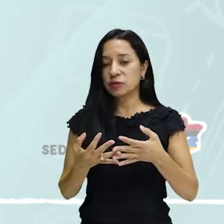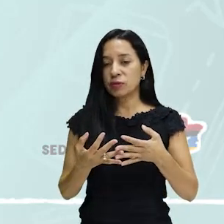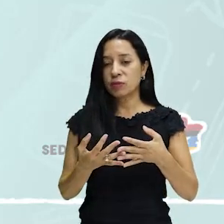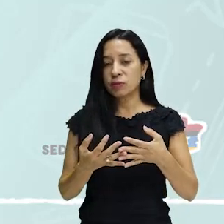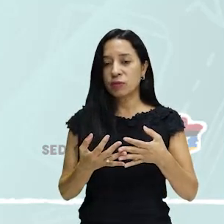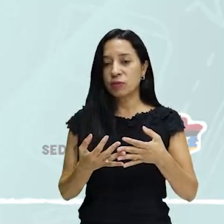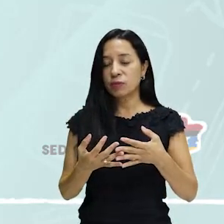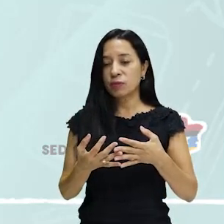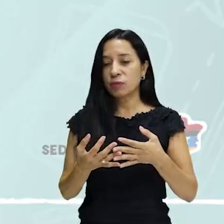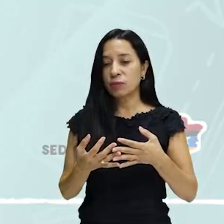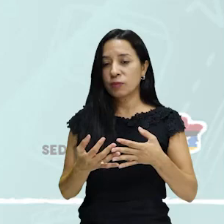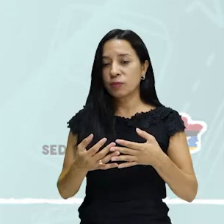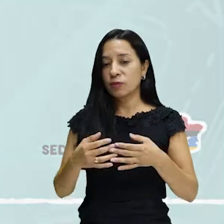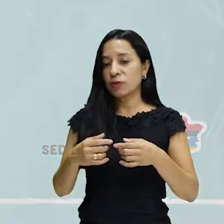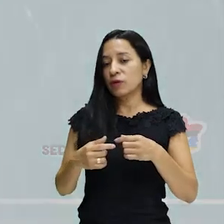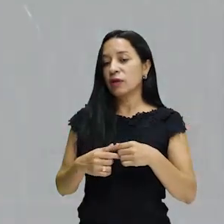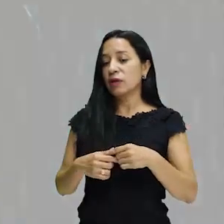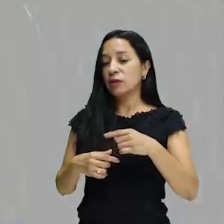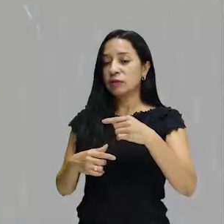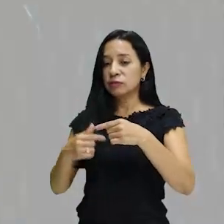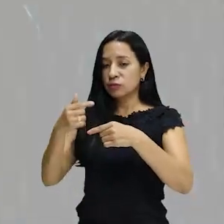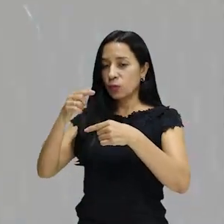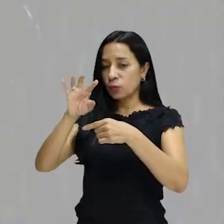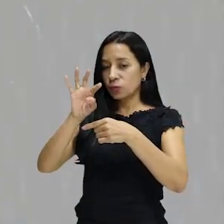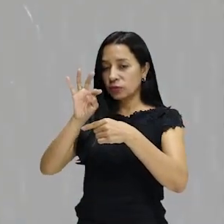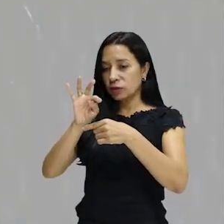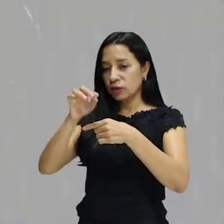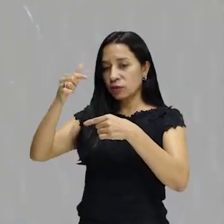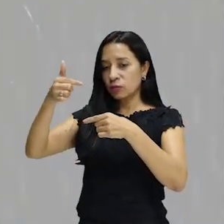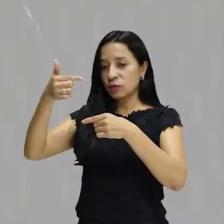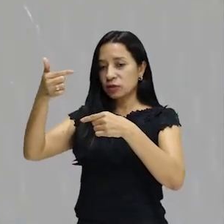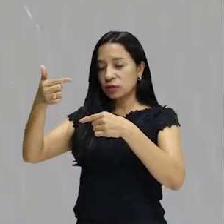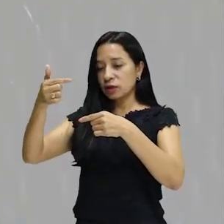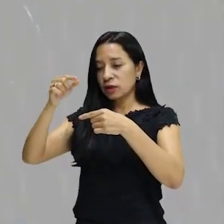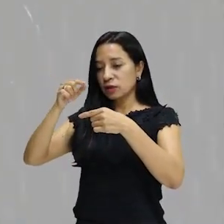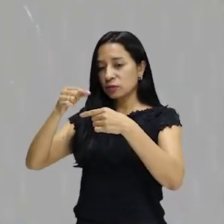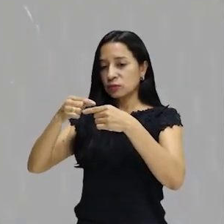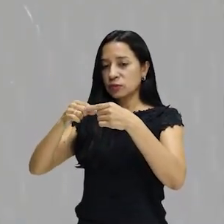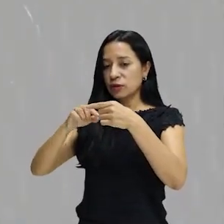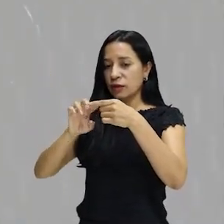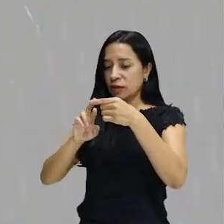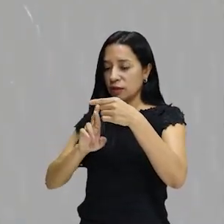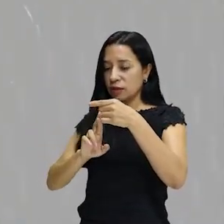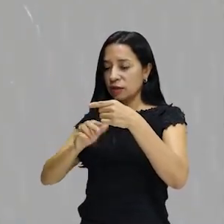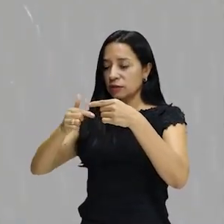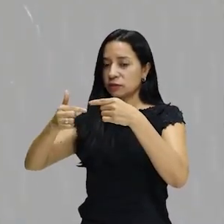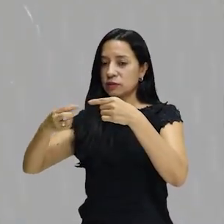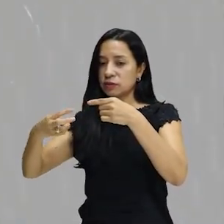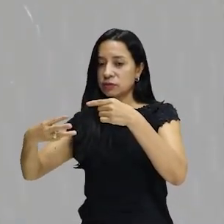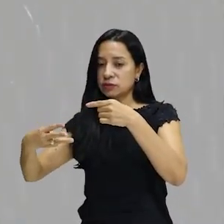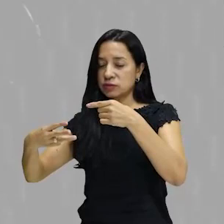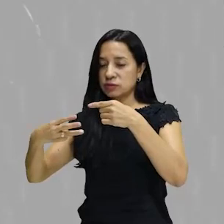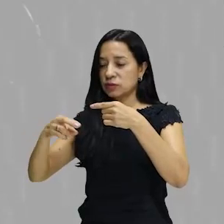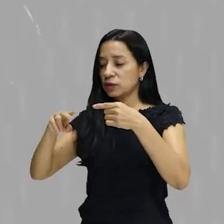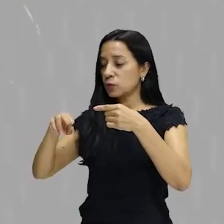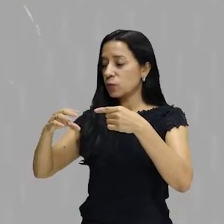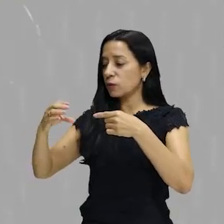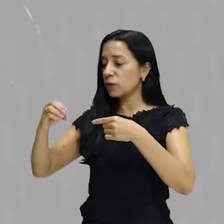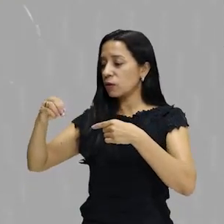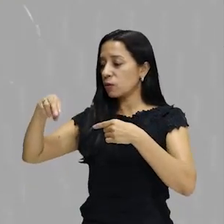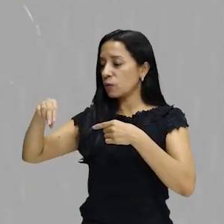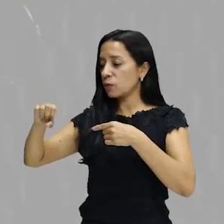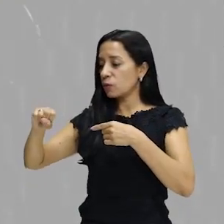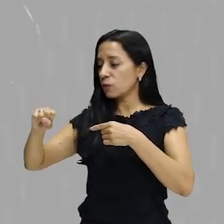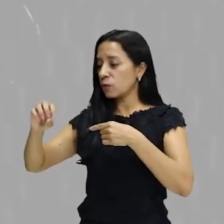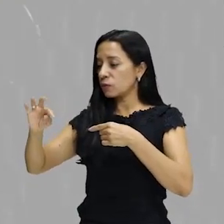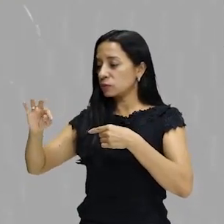o período ao quadrado dividido pelo raio médio ao cubo vai ser igual a uma constante, certo? Bom, a